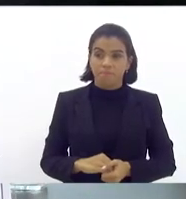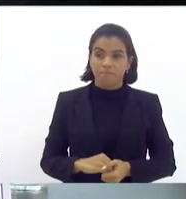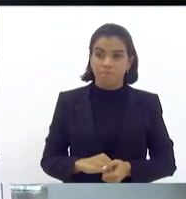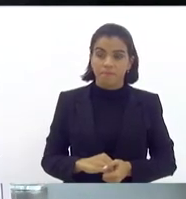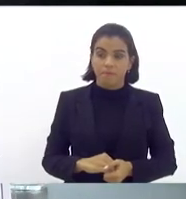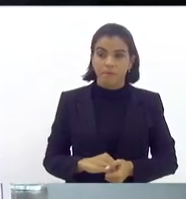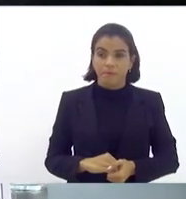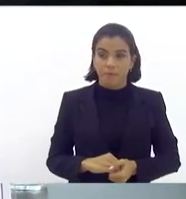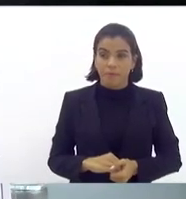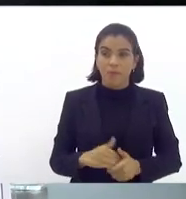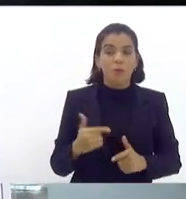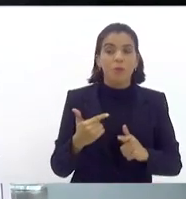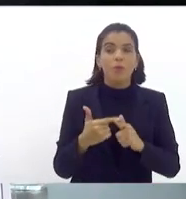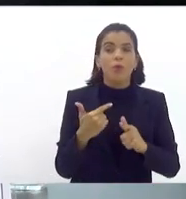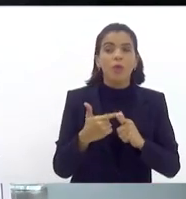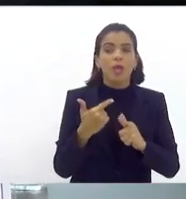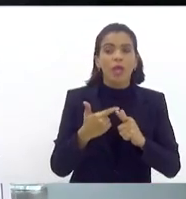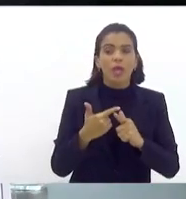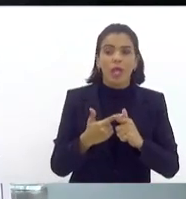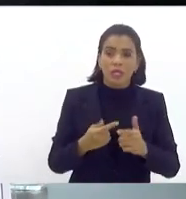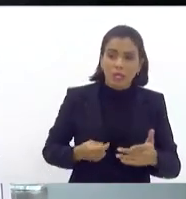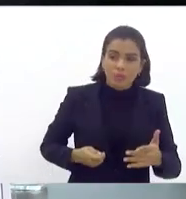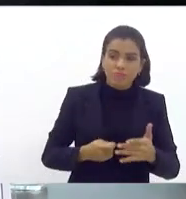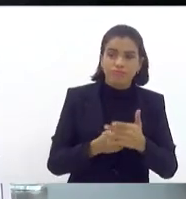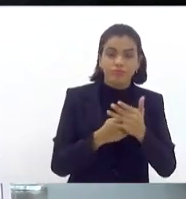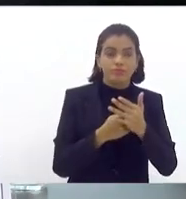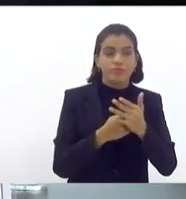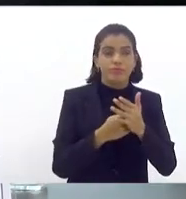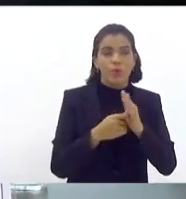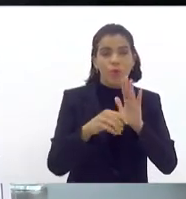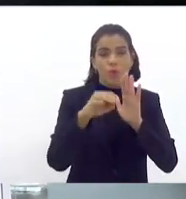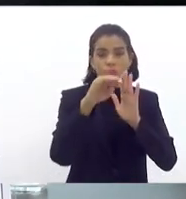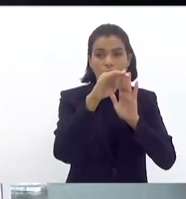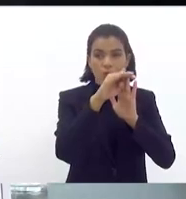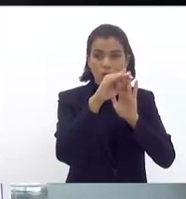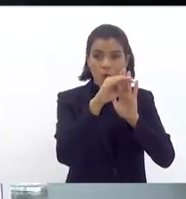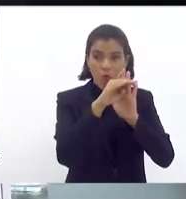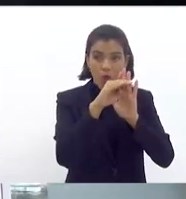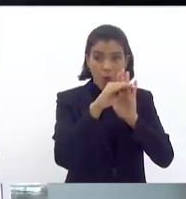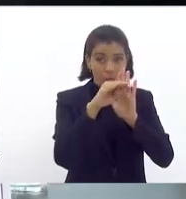já que ele está instituindo o programa de